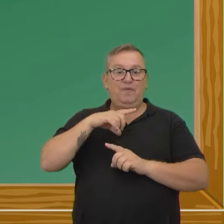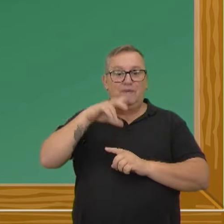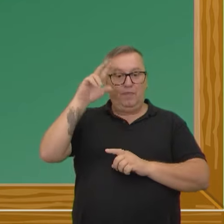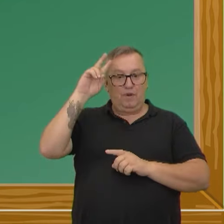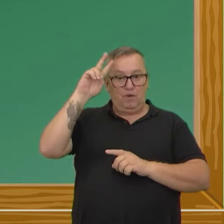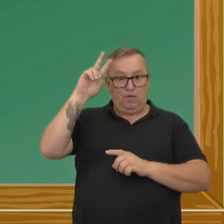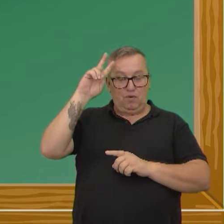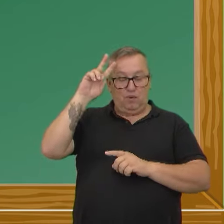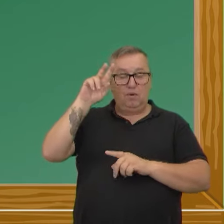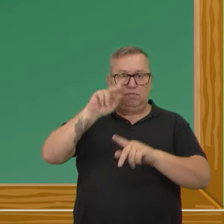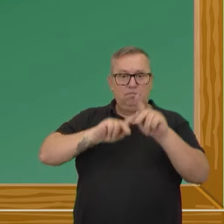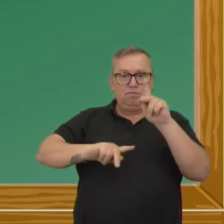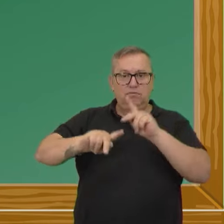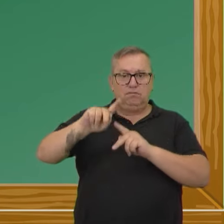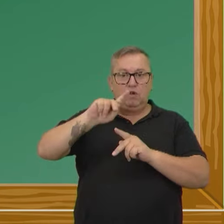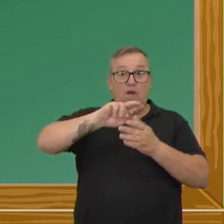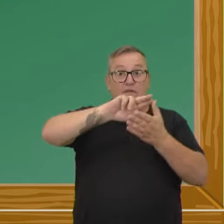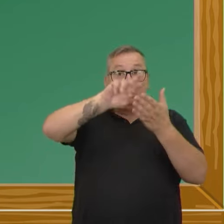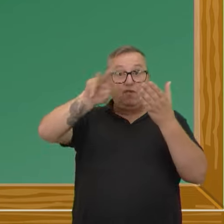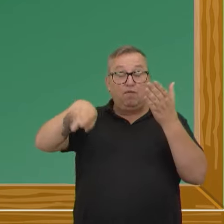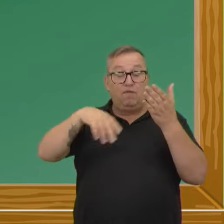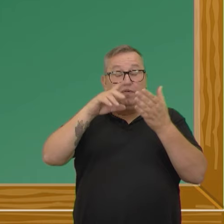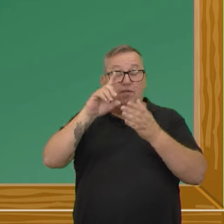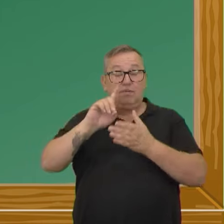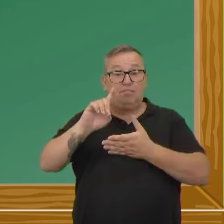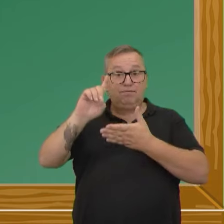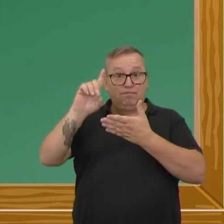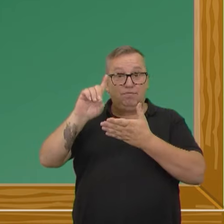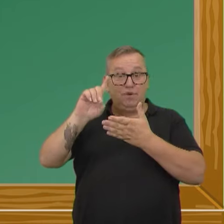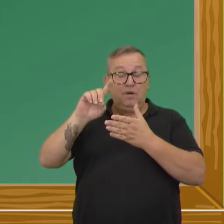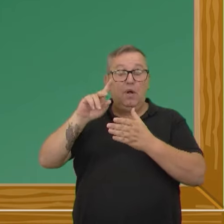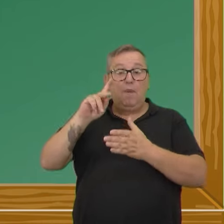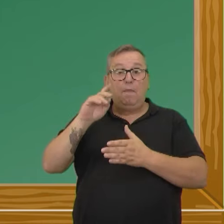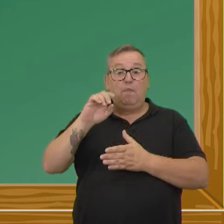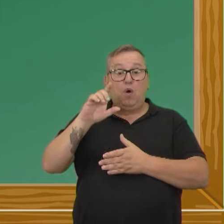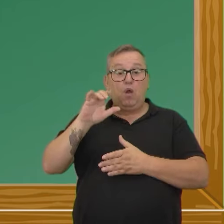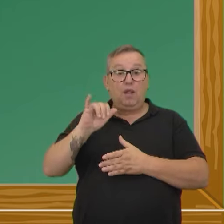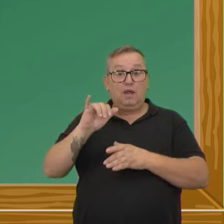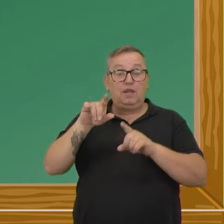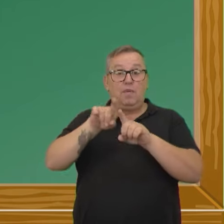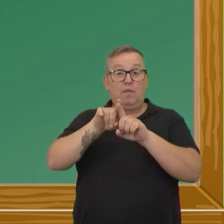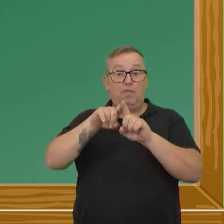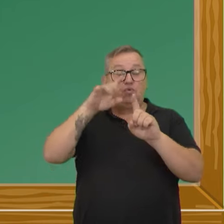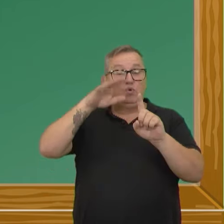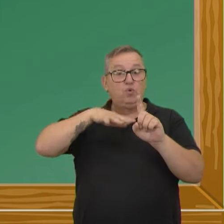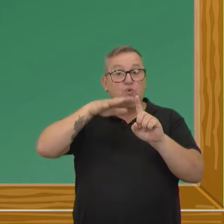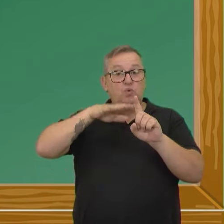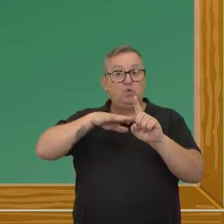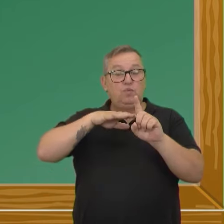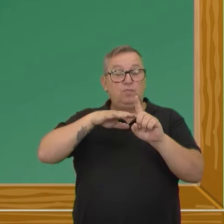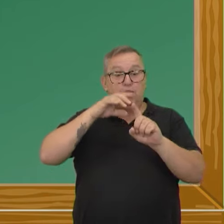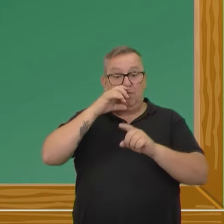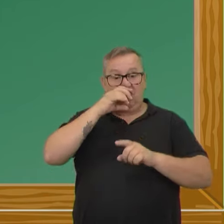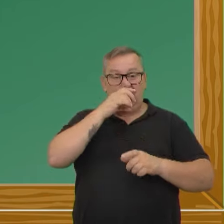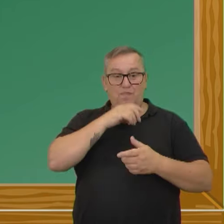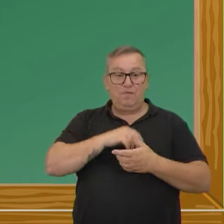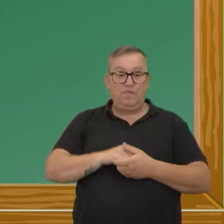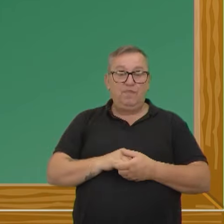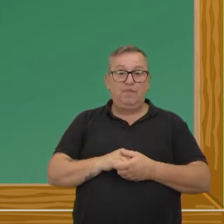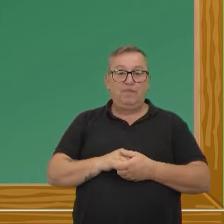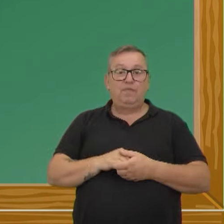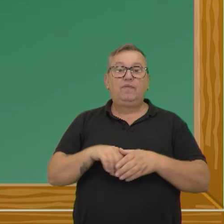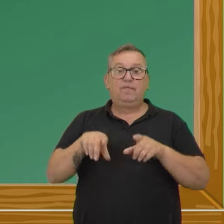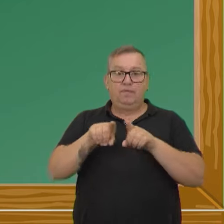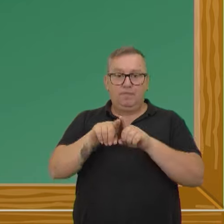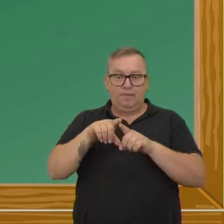história povos que cultuavam diversos deuses, que chamamos de poli, que são vários, teísmo, Deus. E